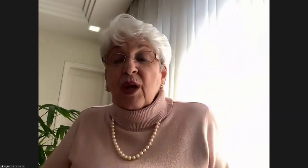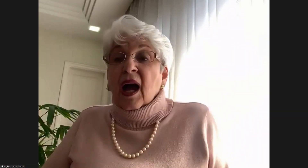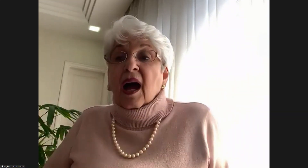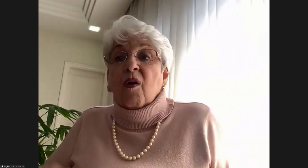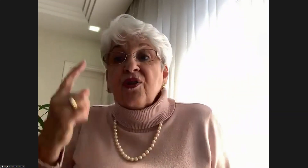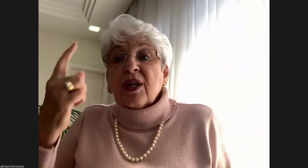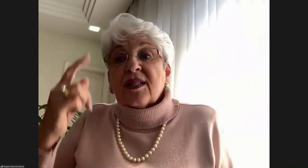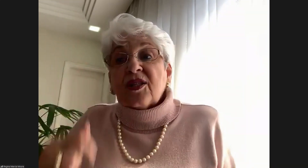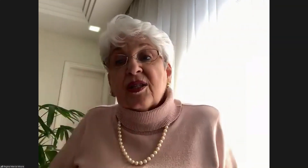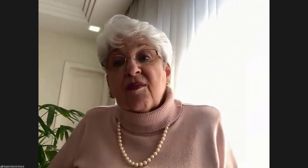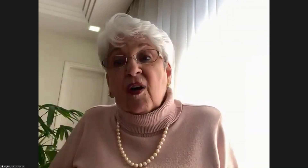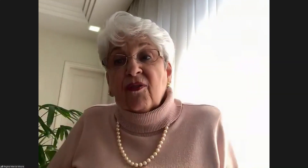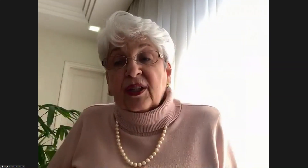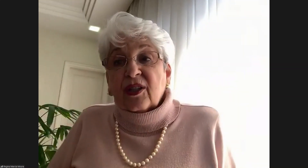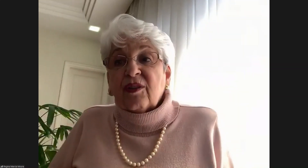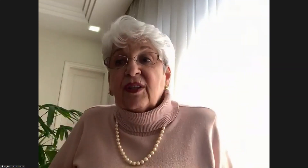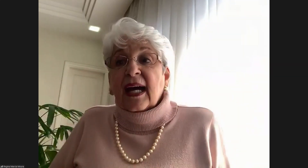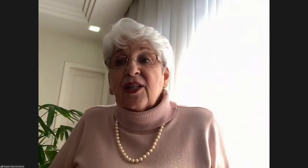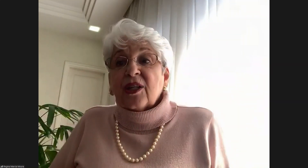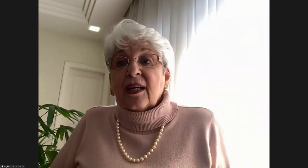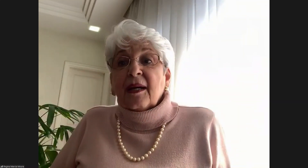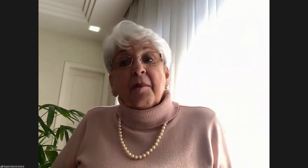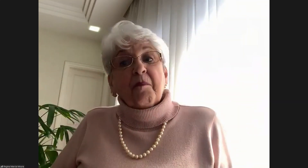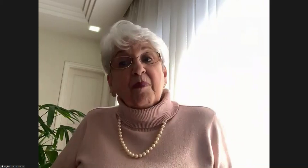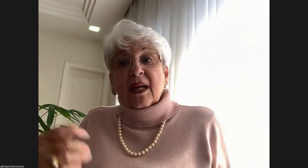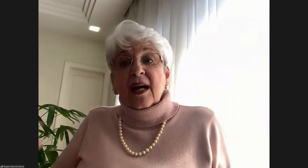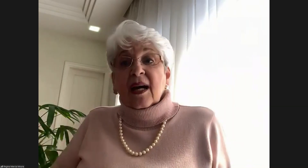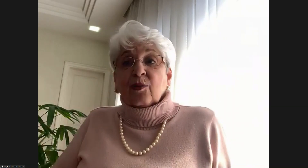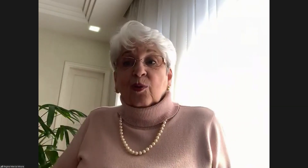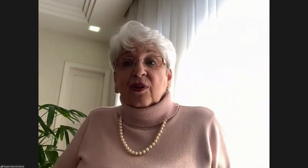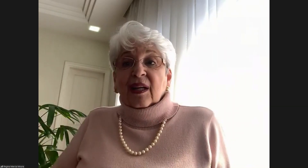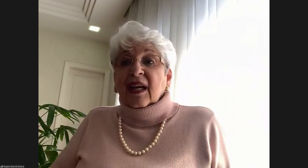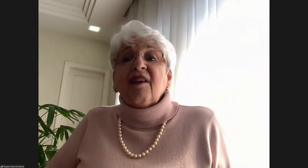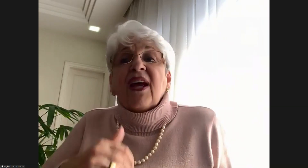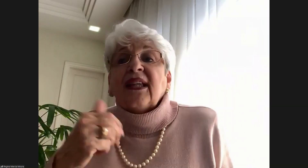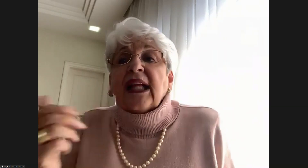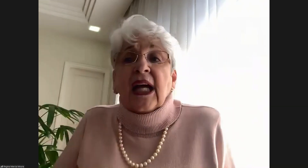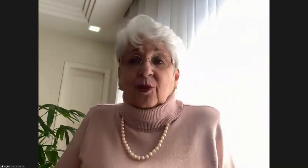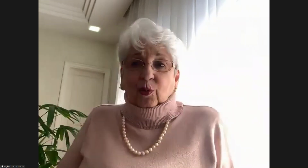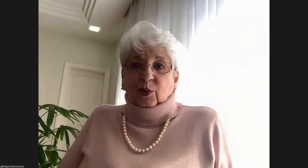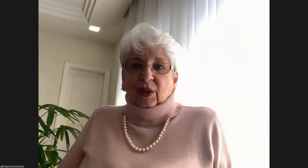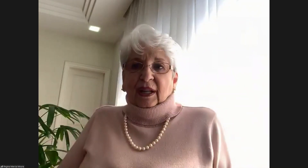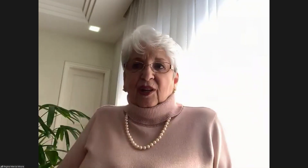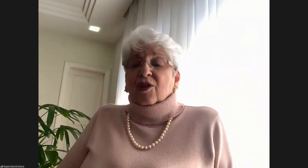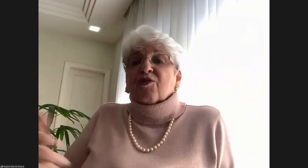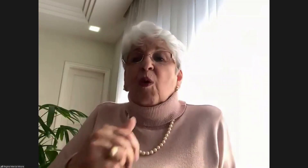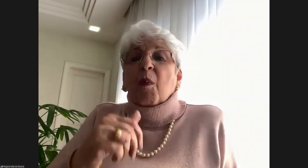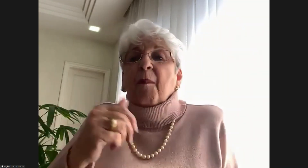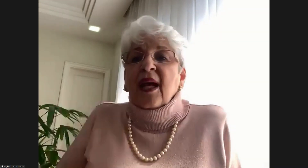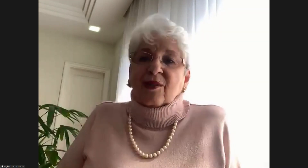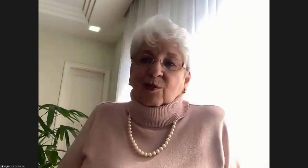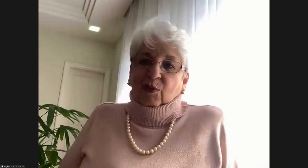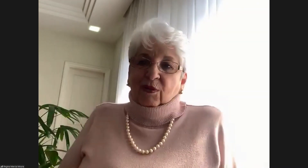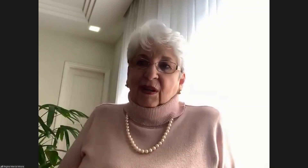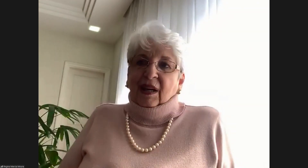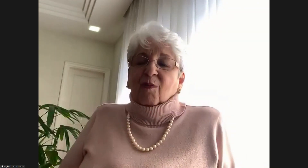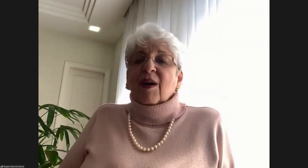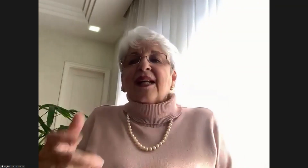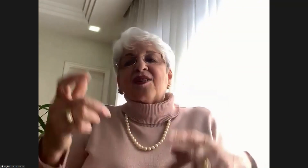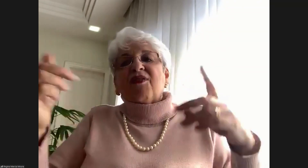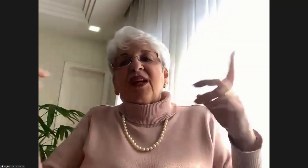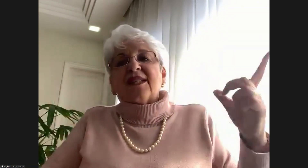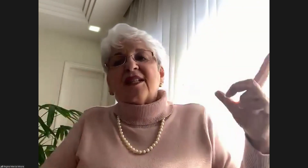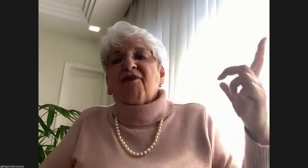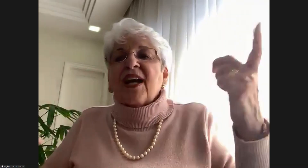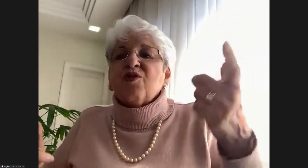precisamos. Aonde é que se desenvolve criatividade? Brincando, inventando, descobrindo.